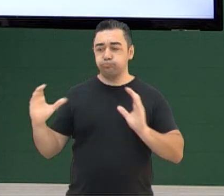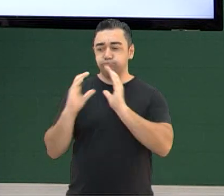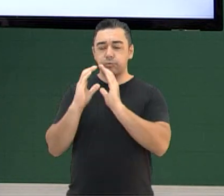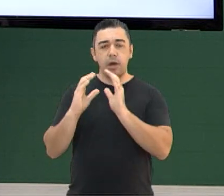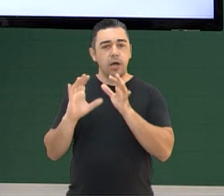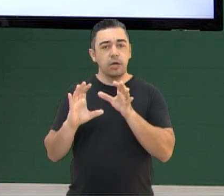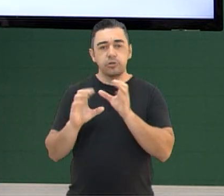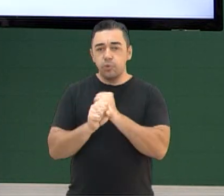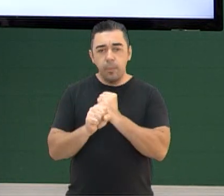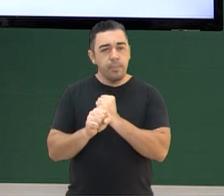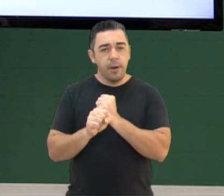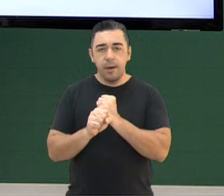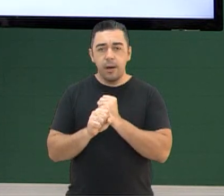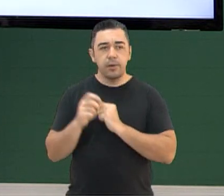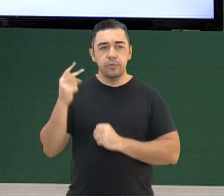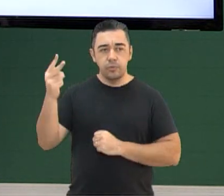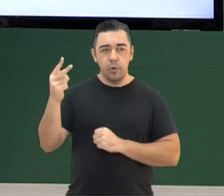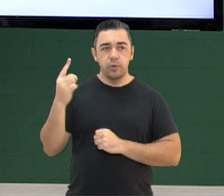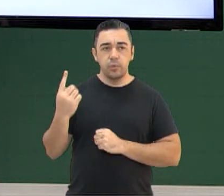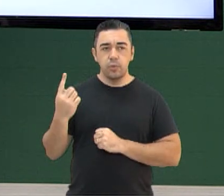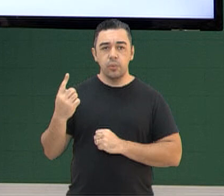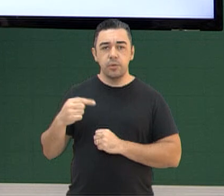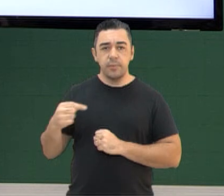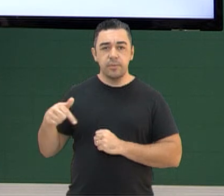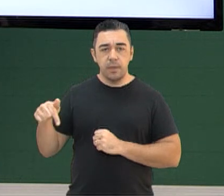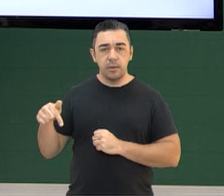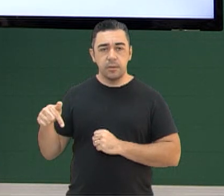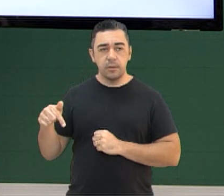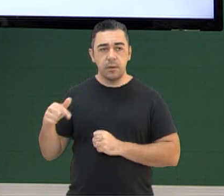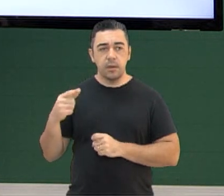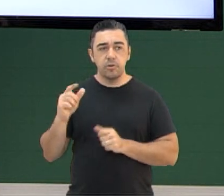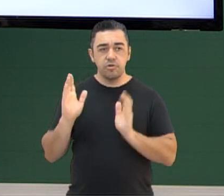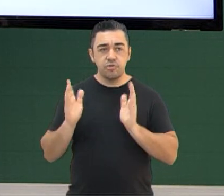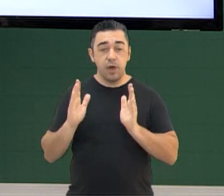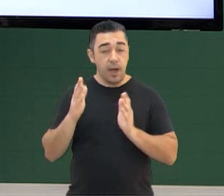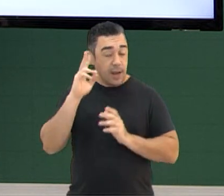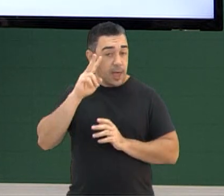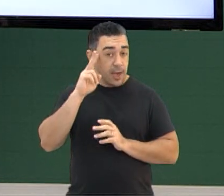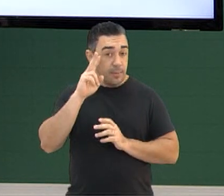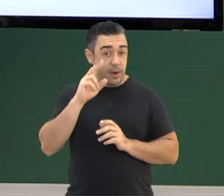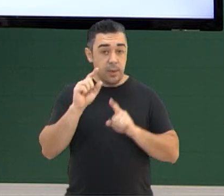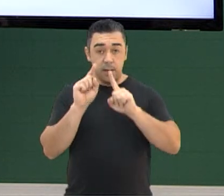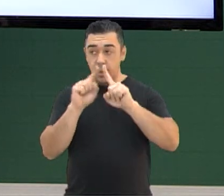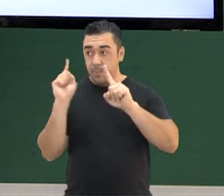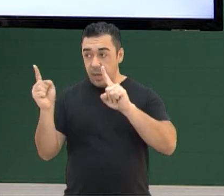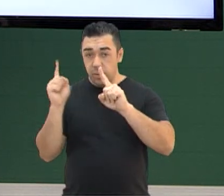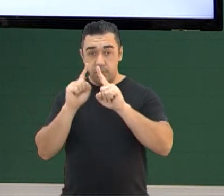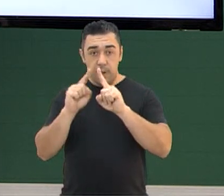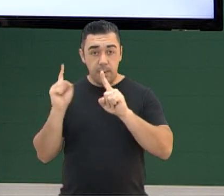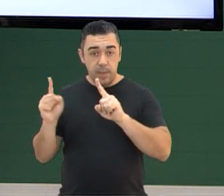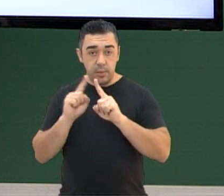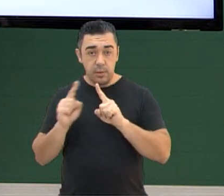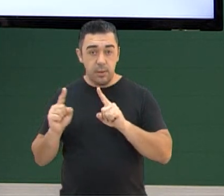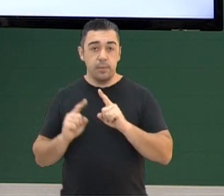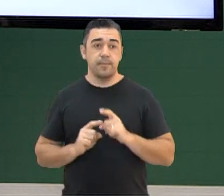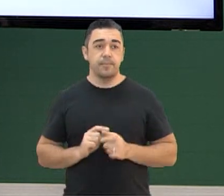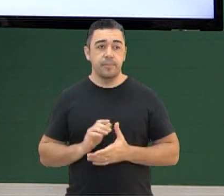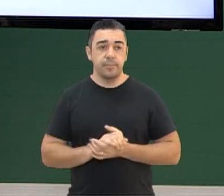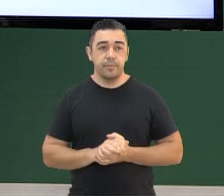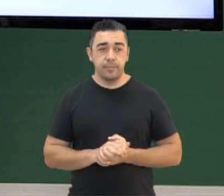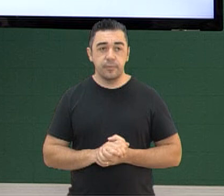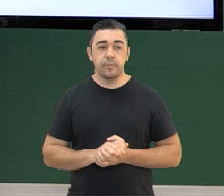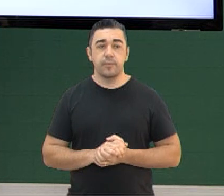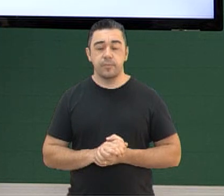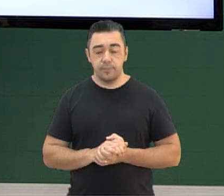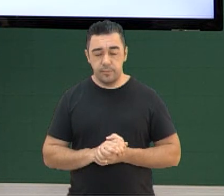a matriz com a coluna lá 2, 1 e menos 7. Adicionando, lembra lá que é elemento por elemento. 4 mais 2,